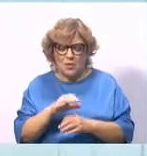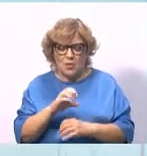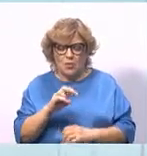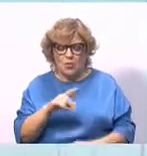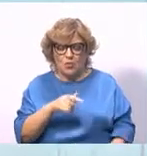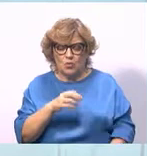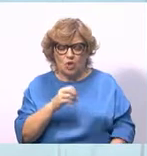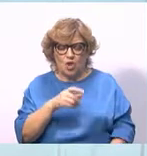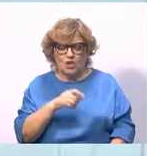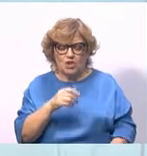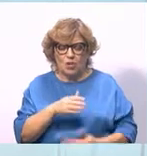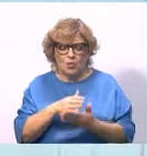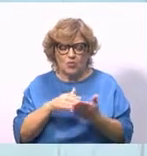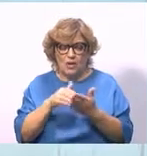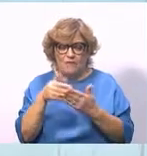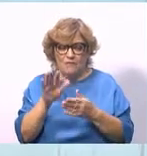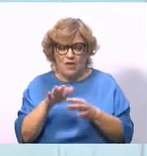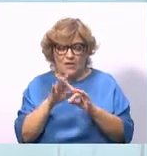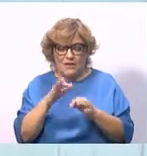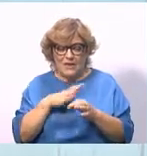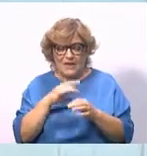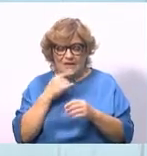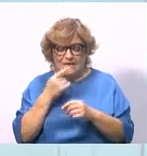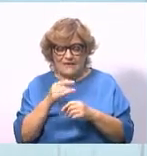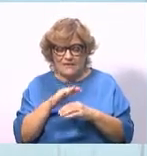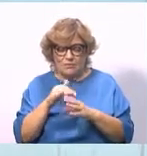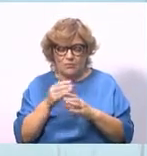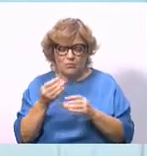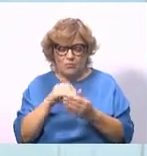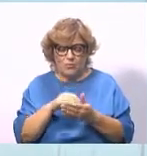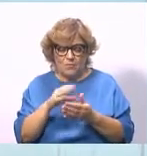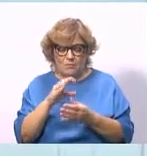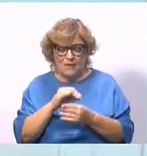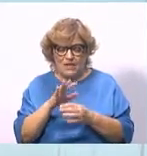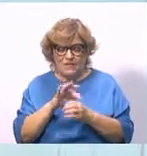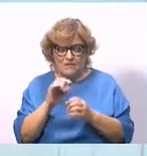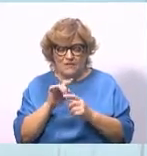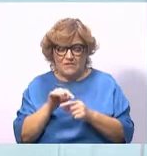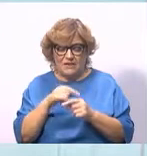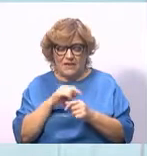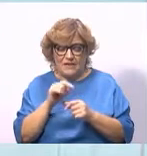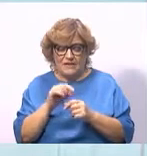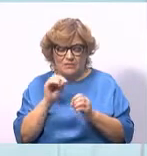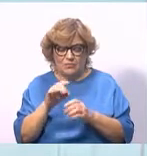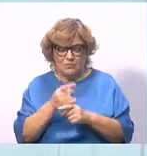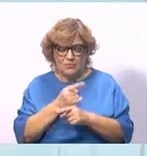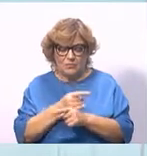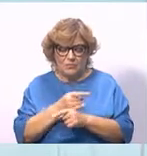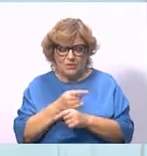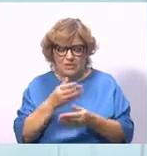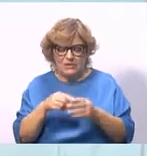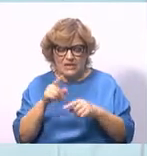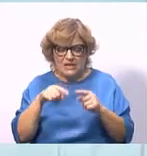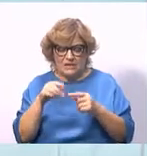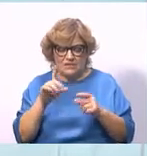ou seja, cortar fora, que é exatamente pôr um bocadinho mais definitiva esta descarga seletiva, se é que me